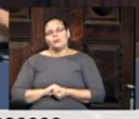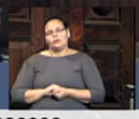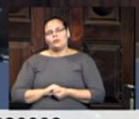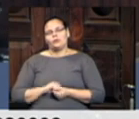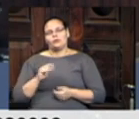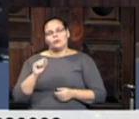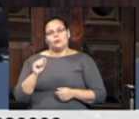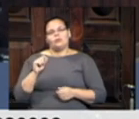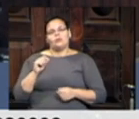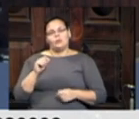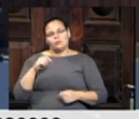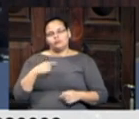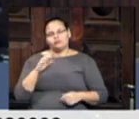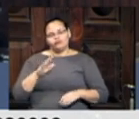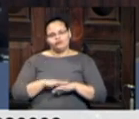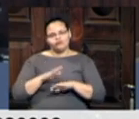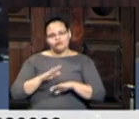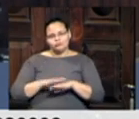a definir